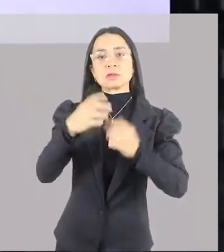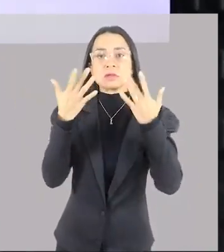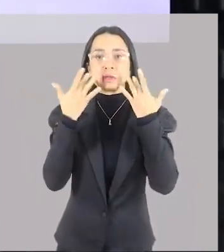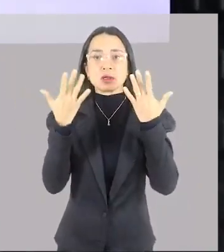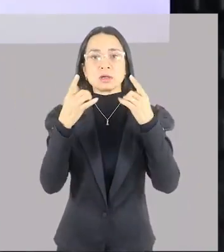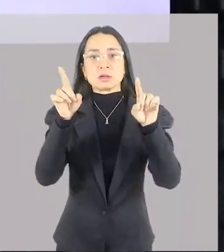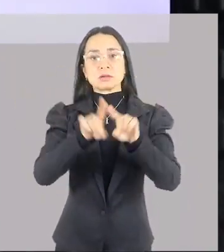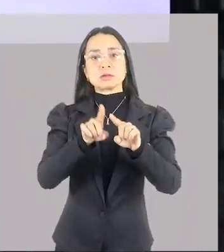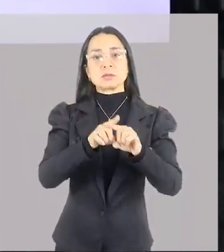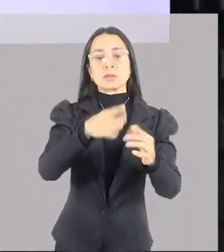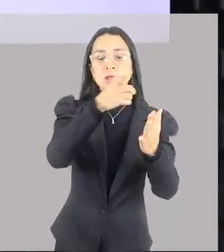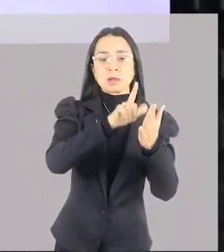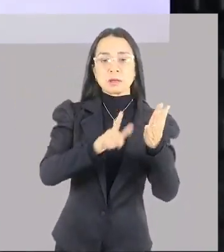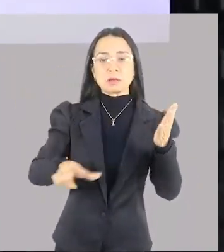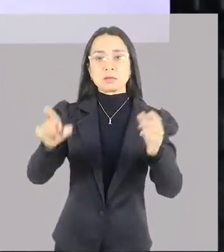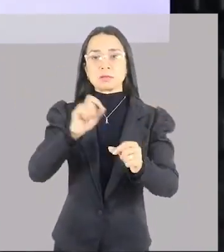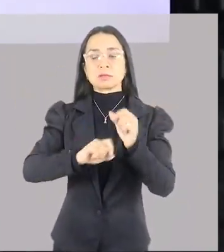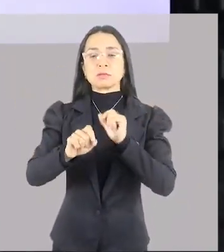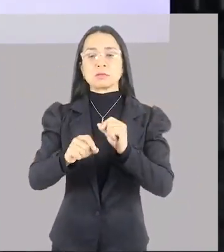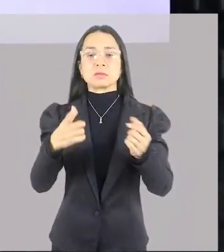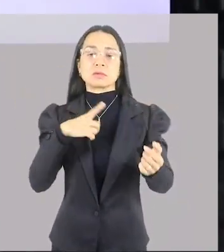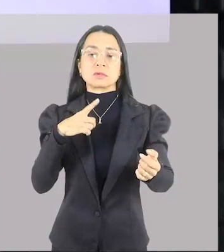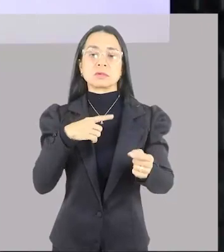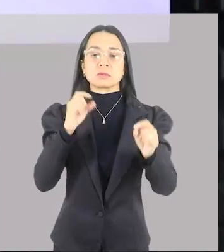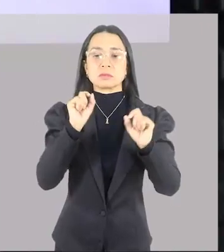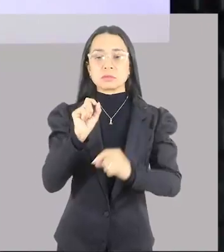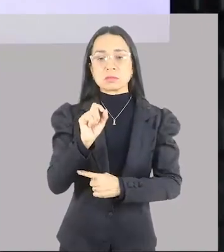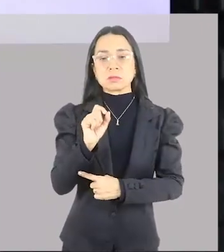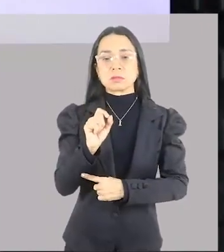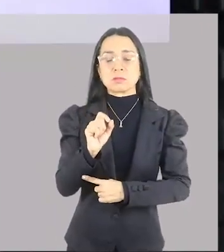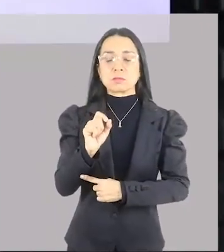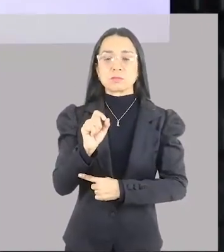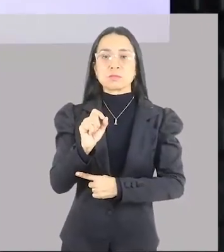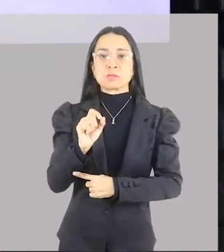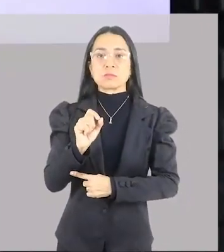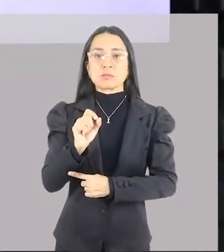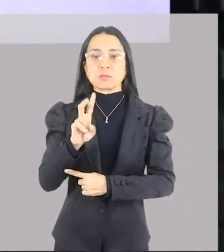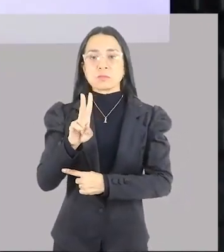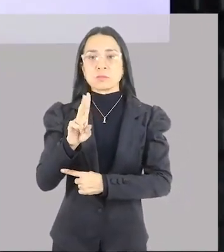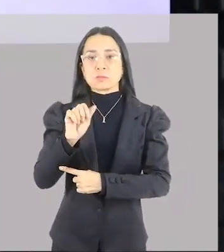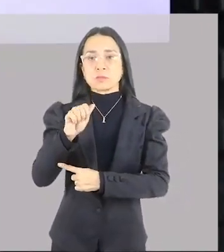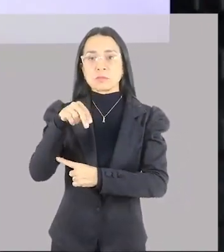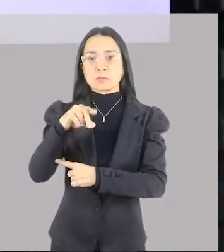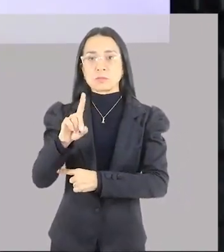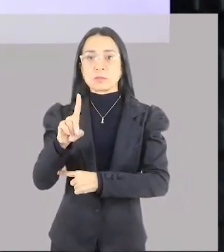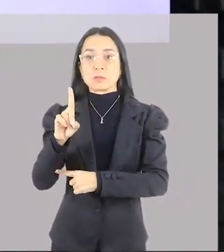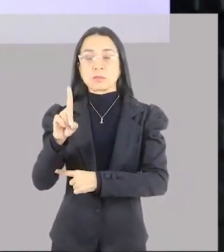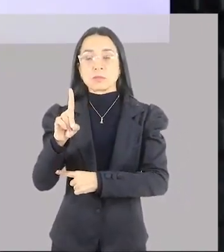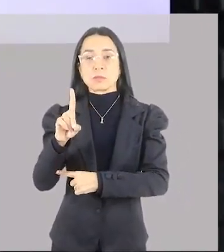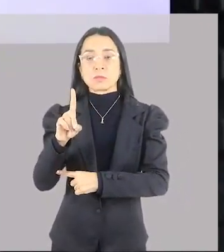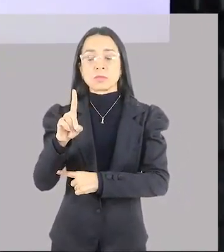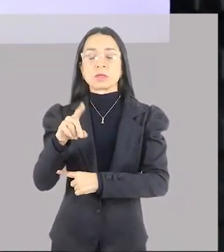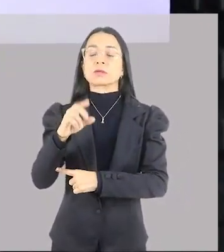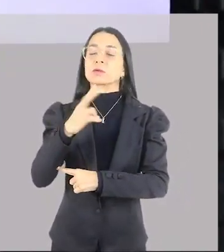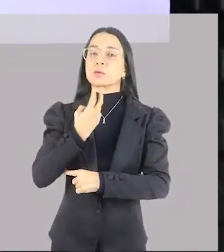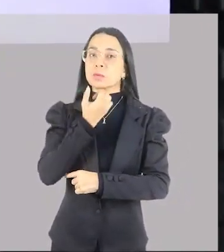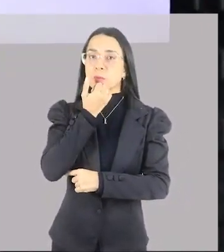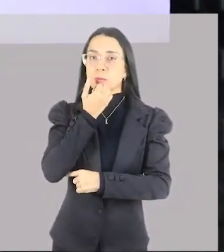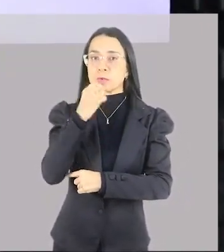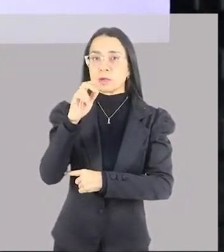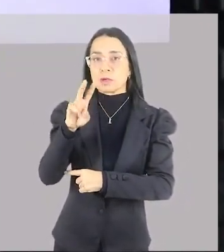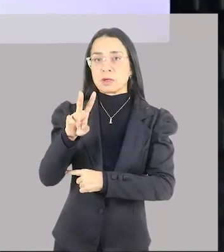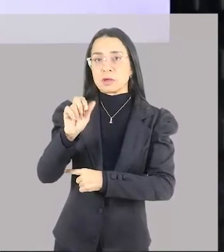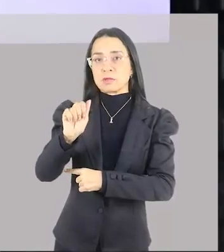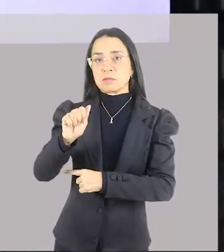na literatura, tá? Então, nós temos aqui as vanguardas, são movimentos estéticos. Quando a gente fala de